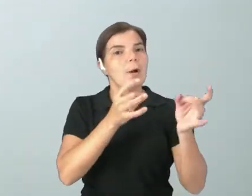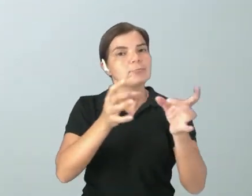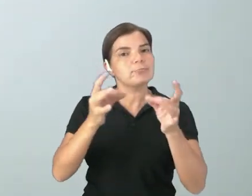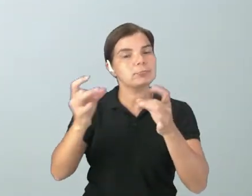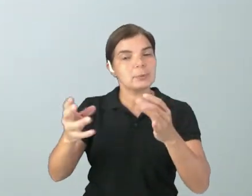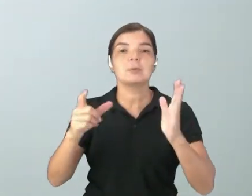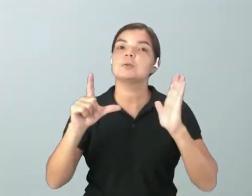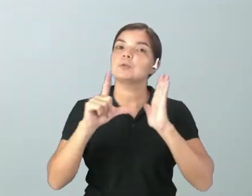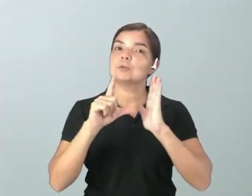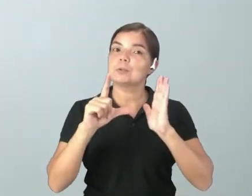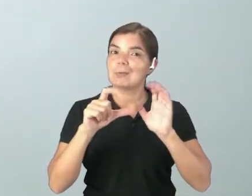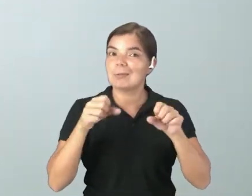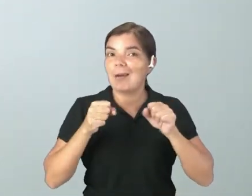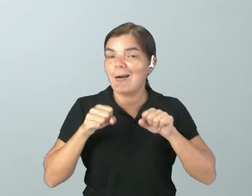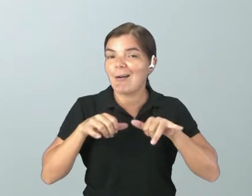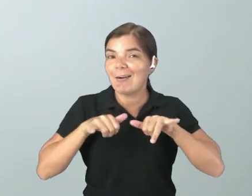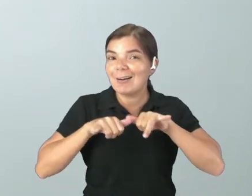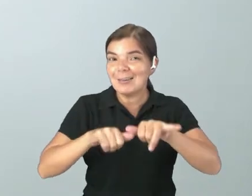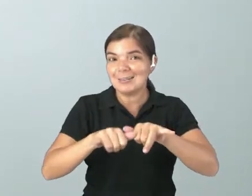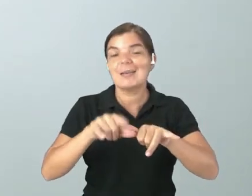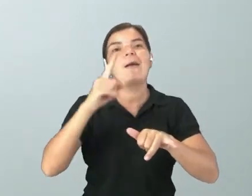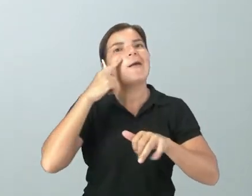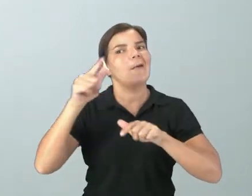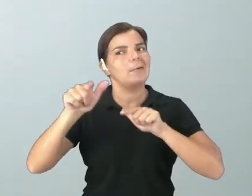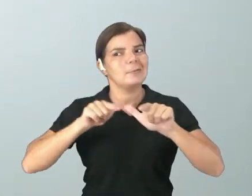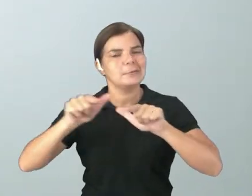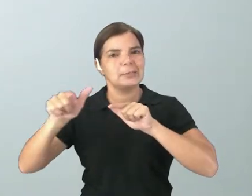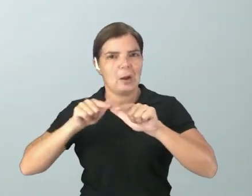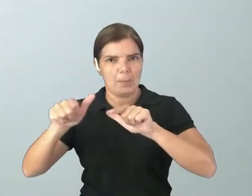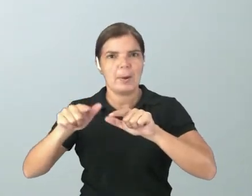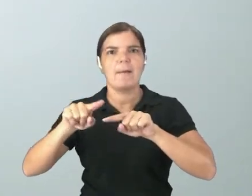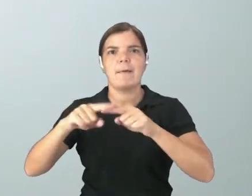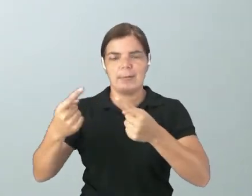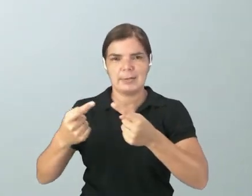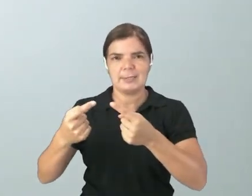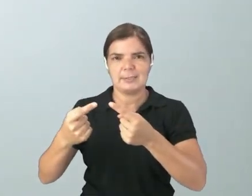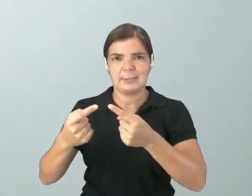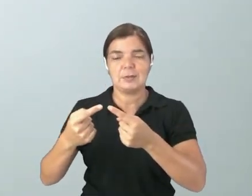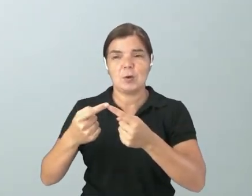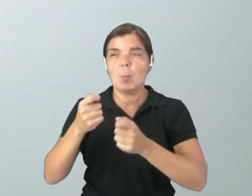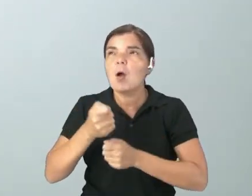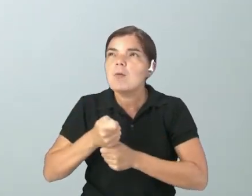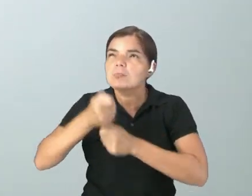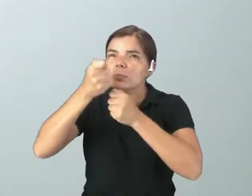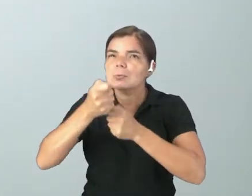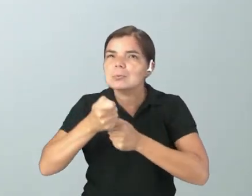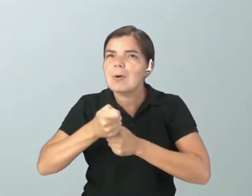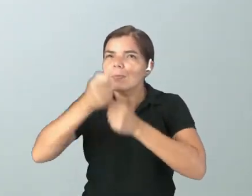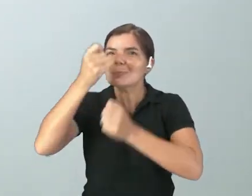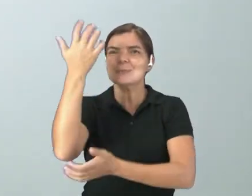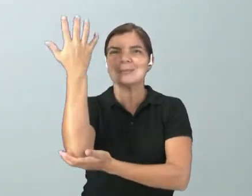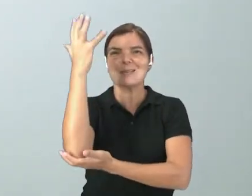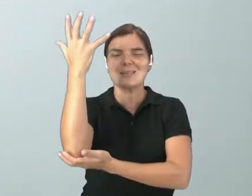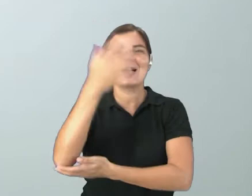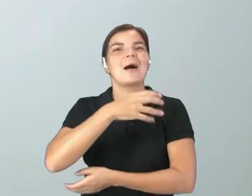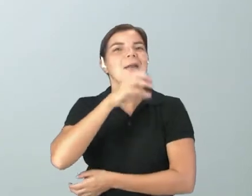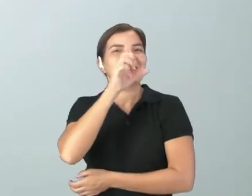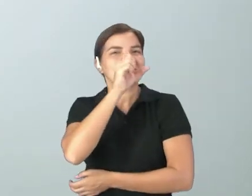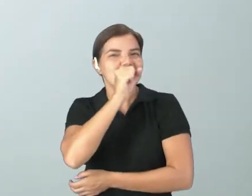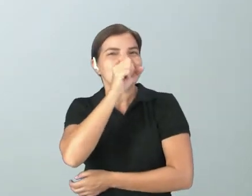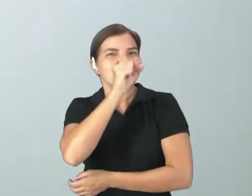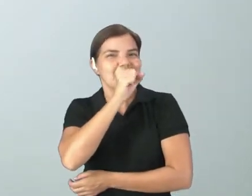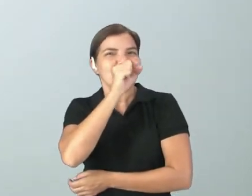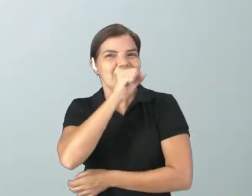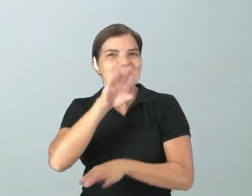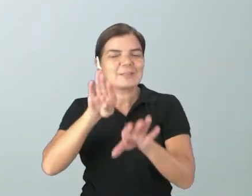vai comprar. Beleza, o trabalho foi ele ir lá, fazer sabe aquela varinha com um cabo de vassoura que coloca uma parte da garrafa PET e